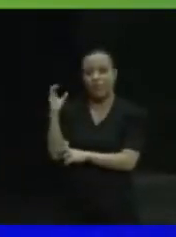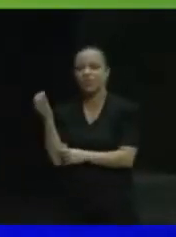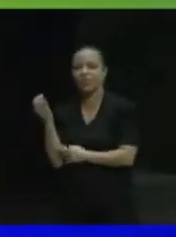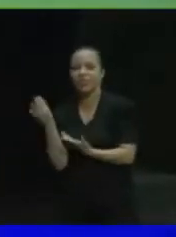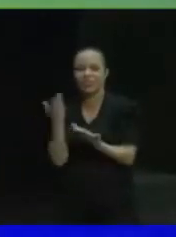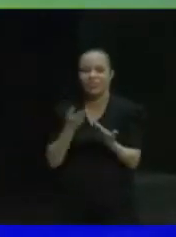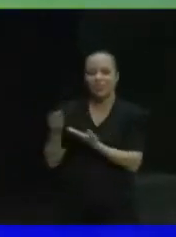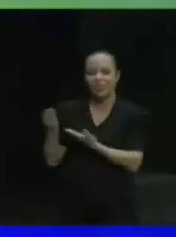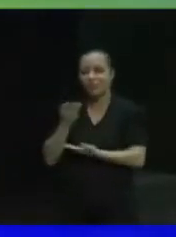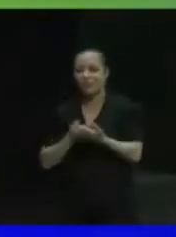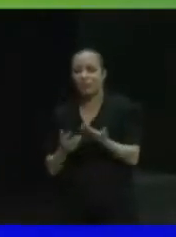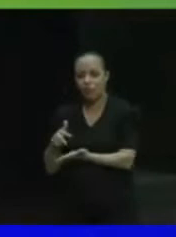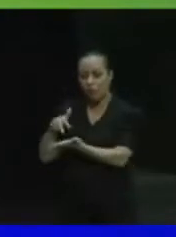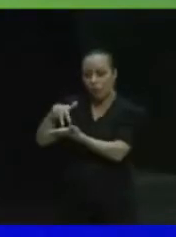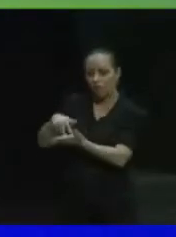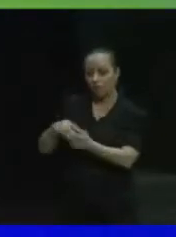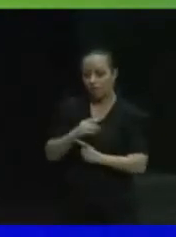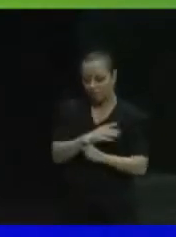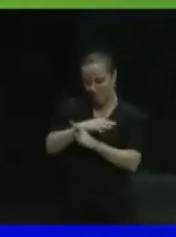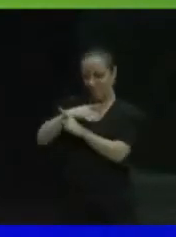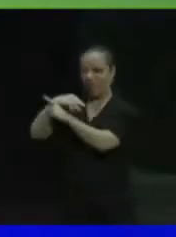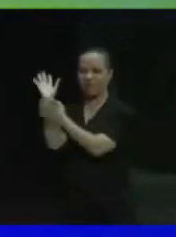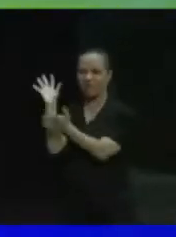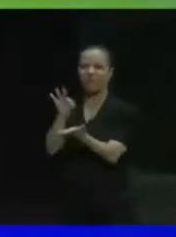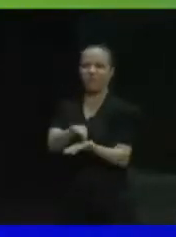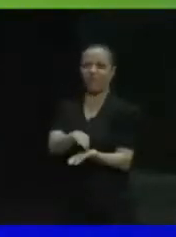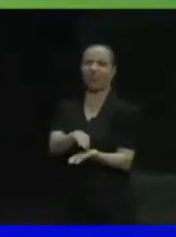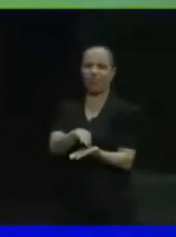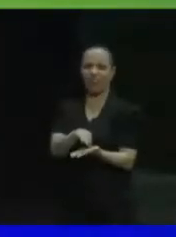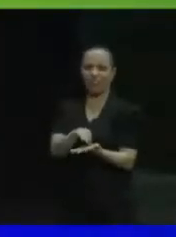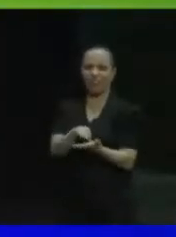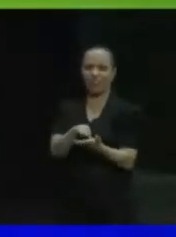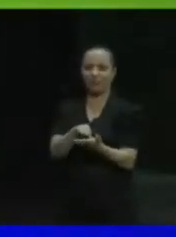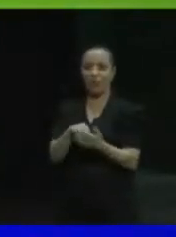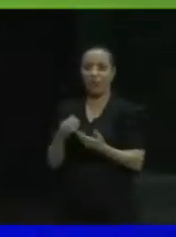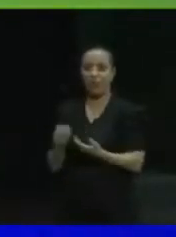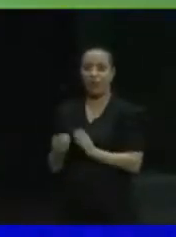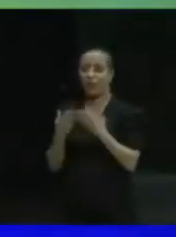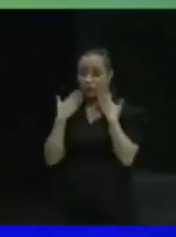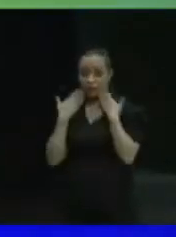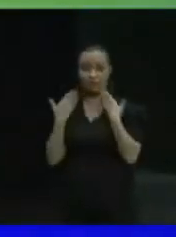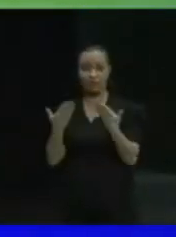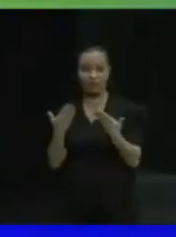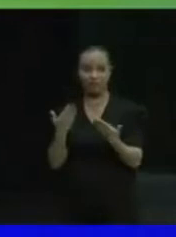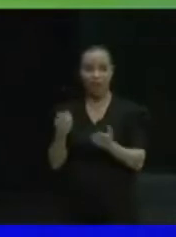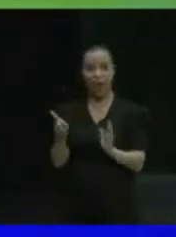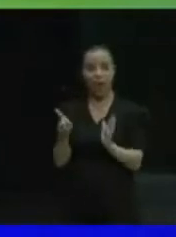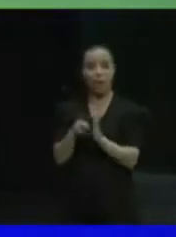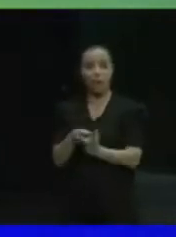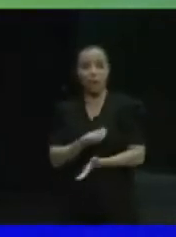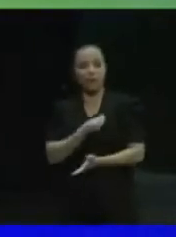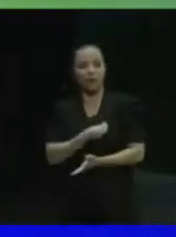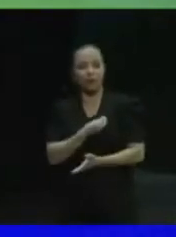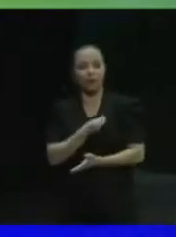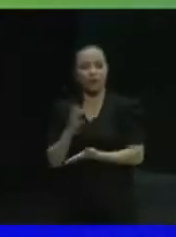que foram os verdadeiros heróis e colocaram muitos sua vida em risco para salvar a de